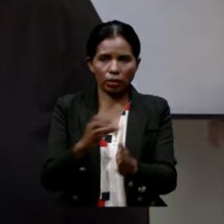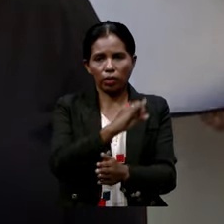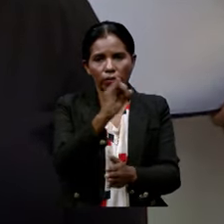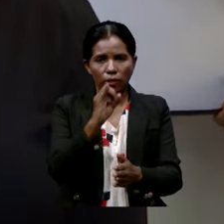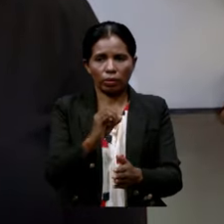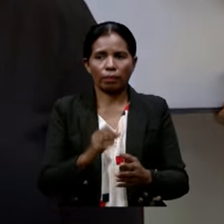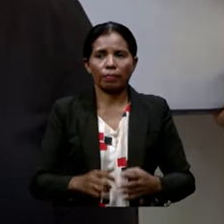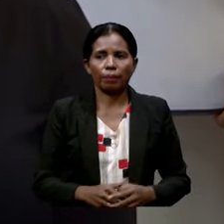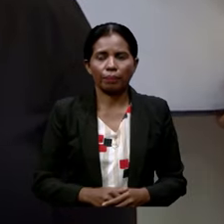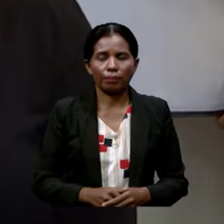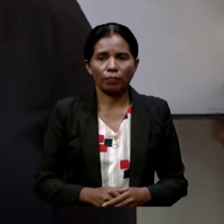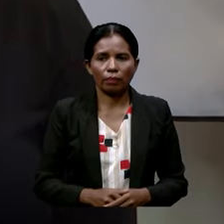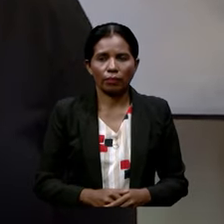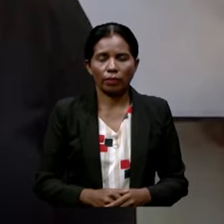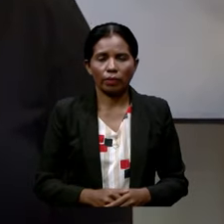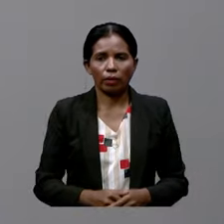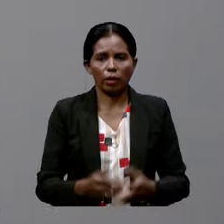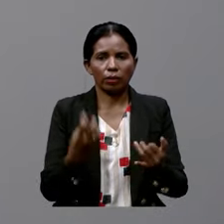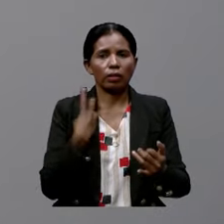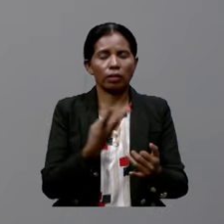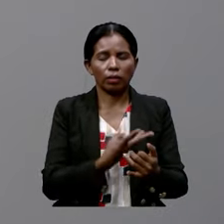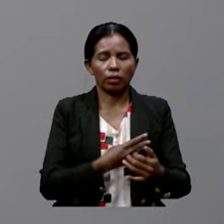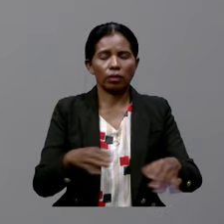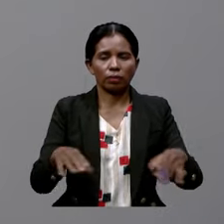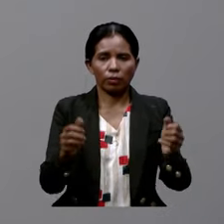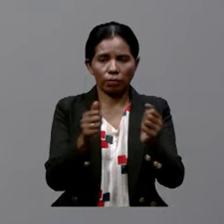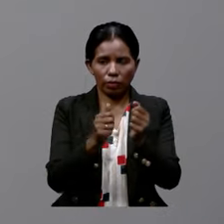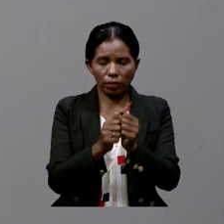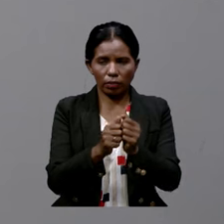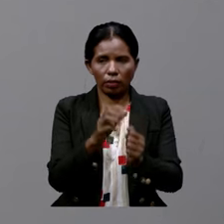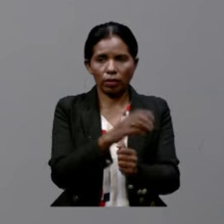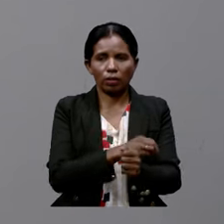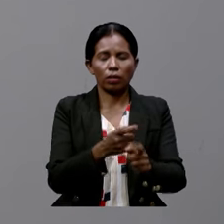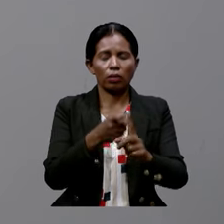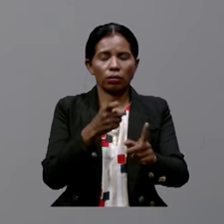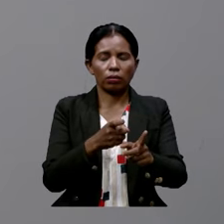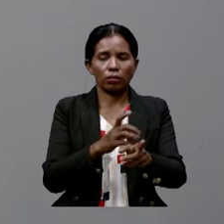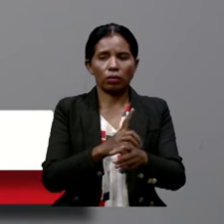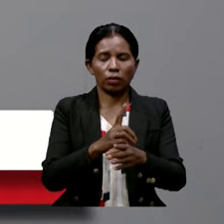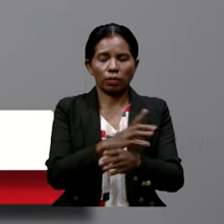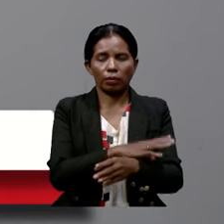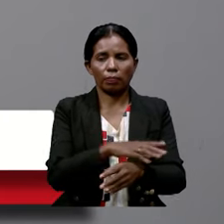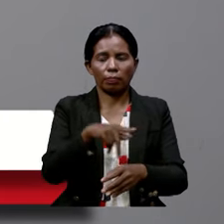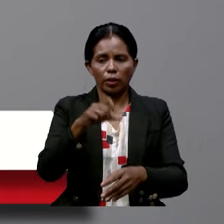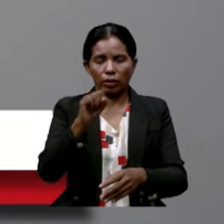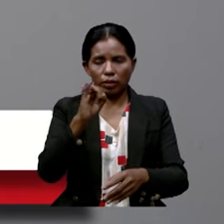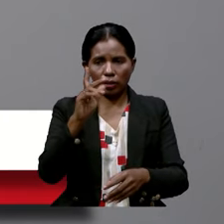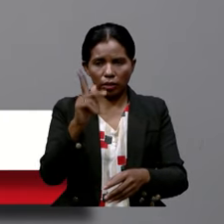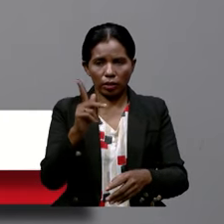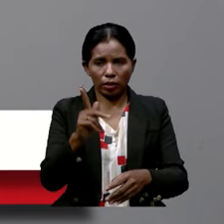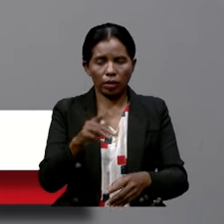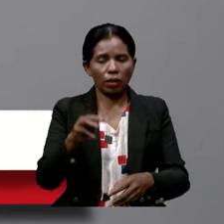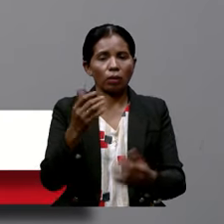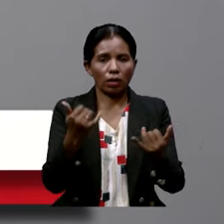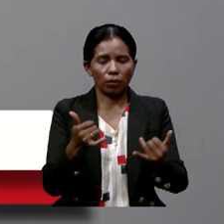investigação. Sementar la suspensão sempre ministro, sempre departamento, né? Ministro da Economia, ministro da Engenharia, né? Atuação lá